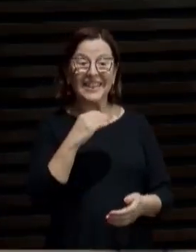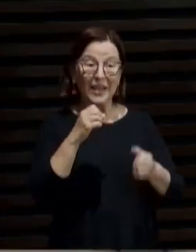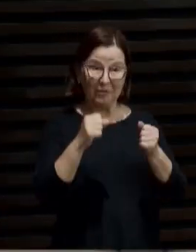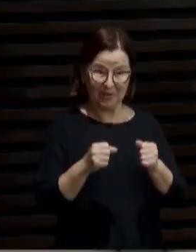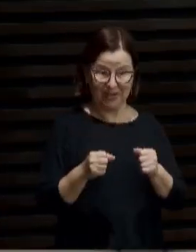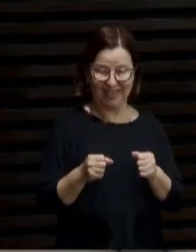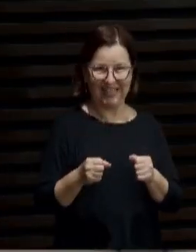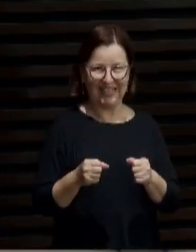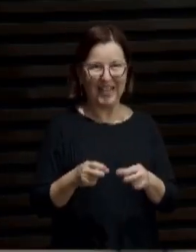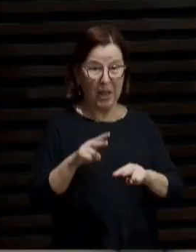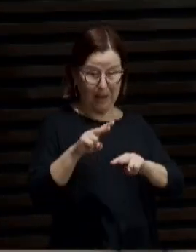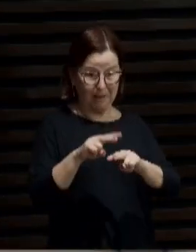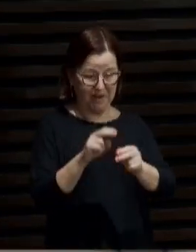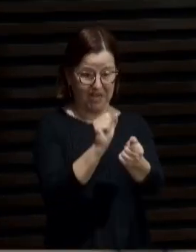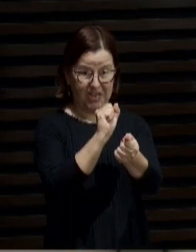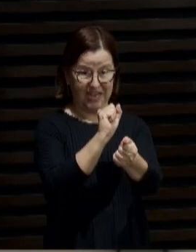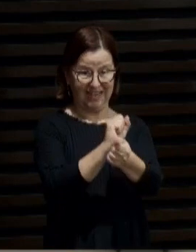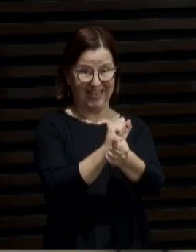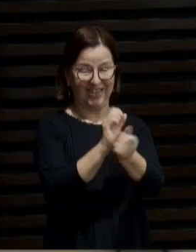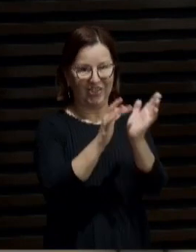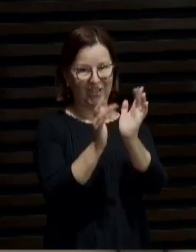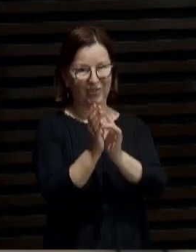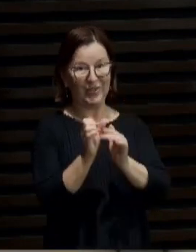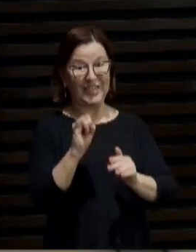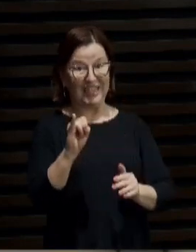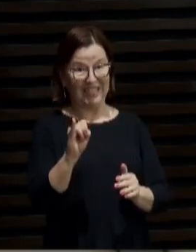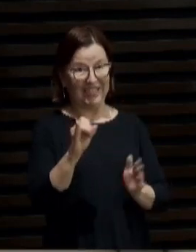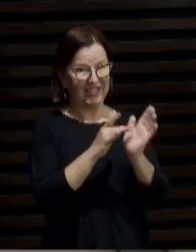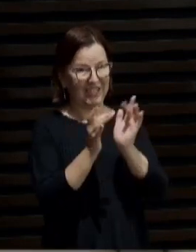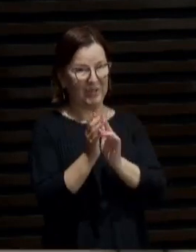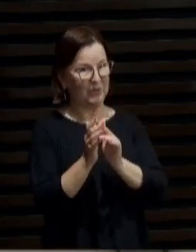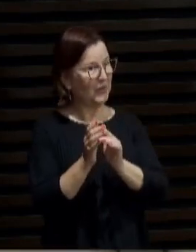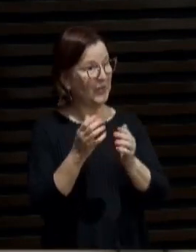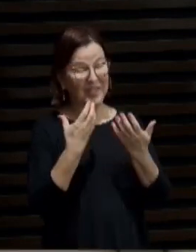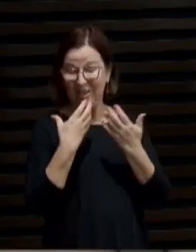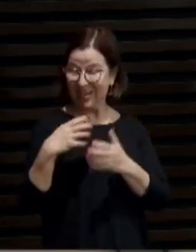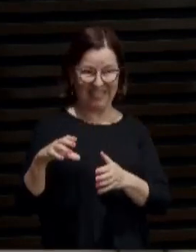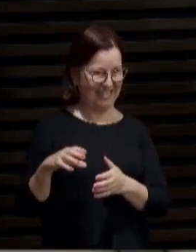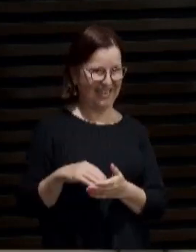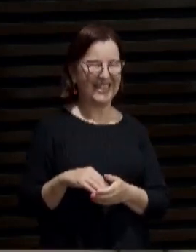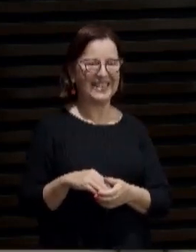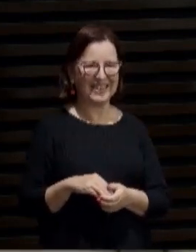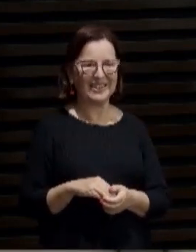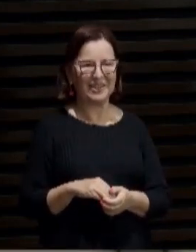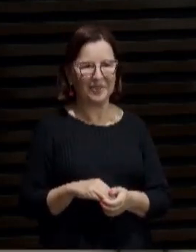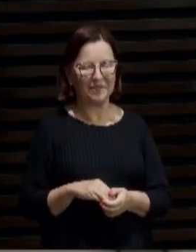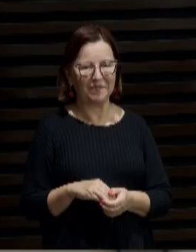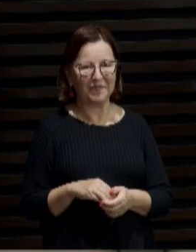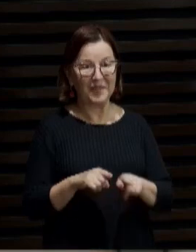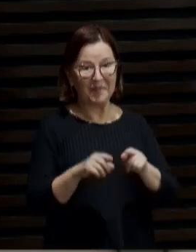algemá-lo, crucificá-lo, se ele mesmo não se entregasse. Foi algo que ele mesmo fez. Mas, meus irmãos, aqui o Senhor Jesus está